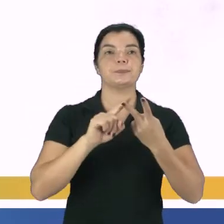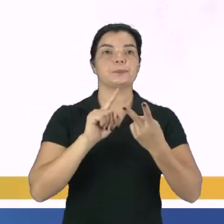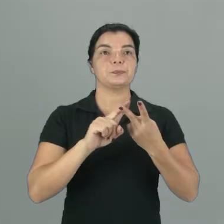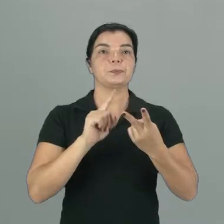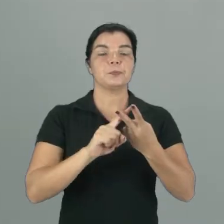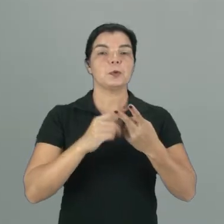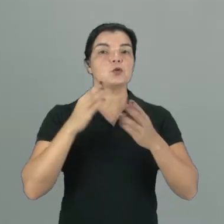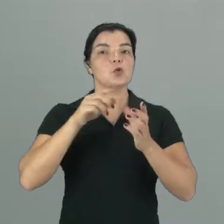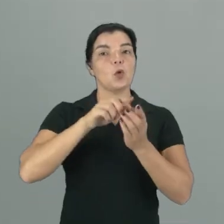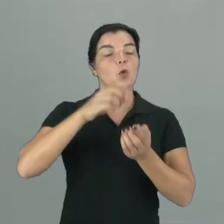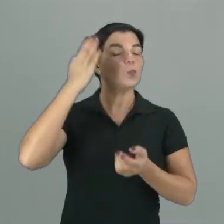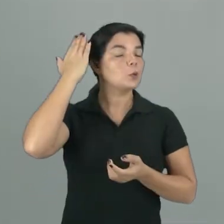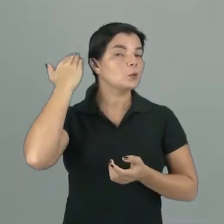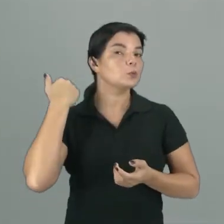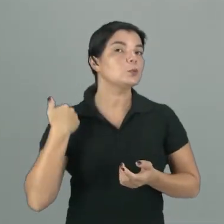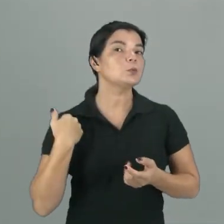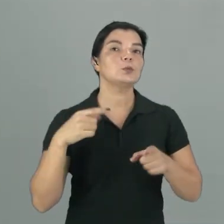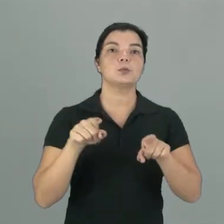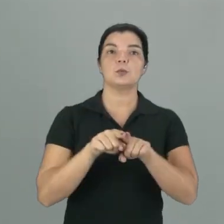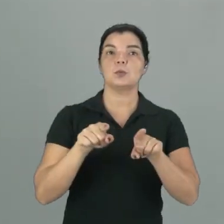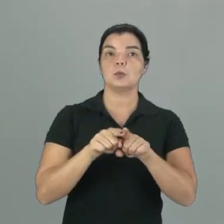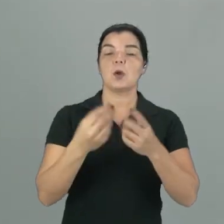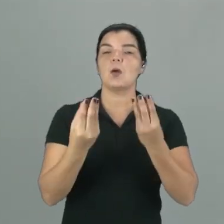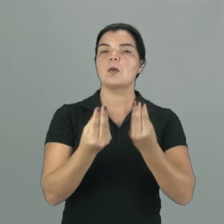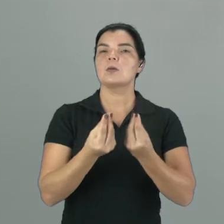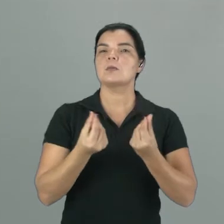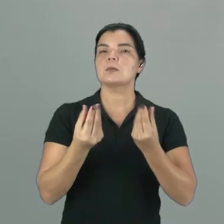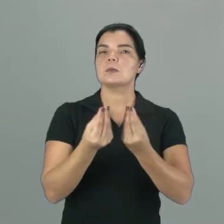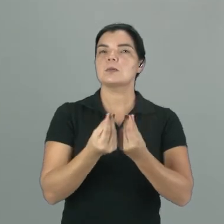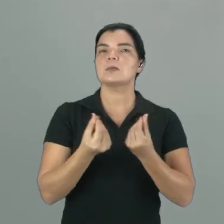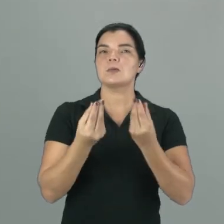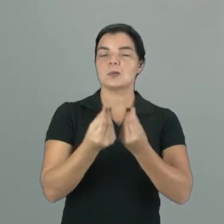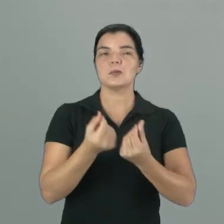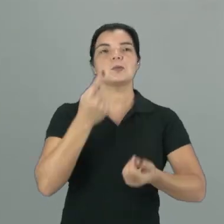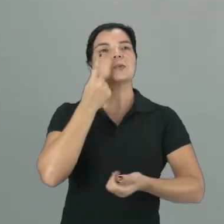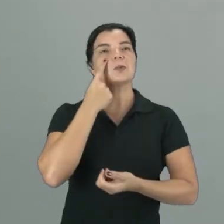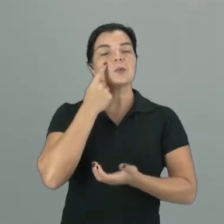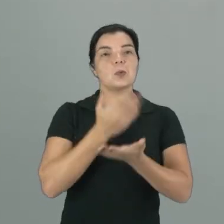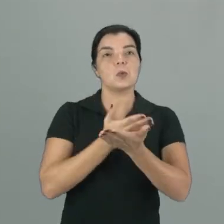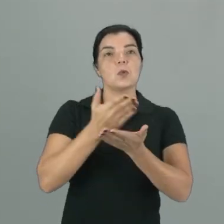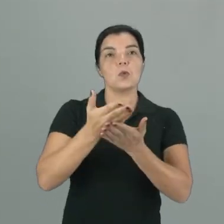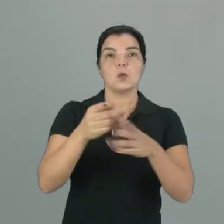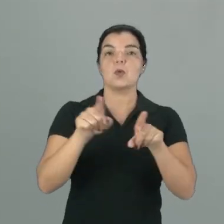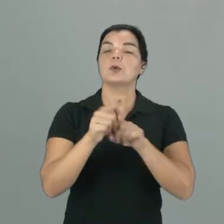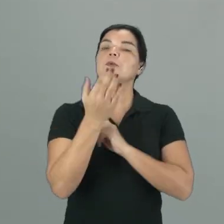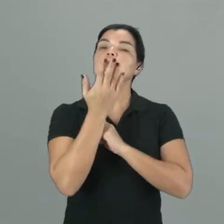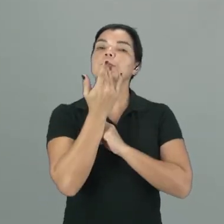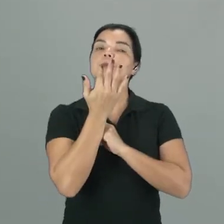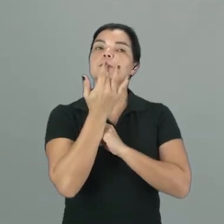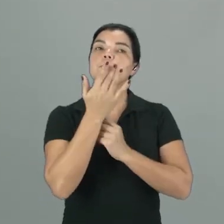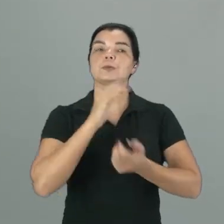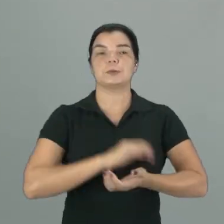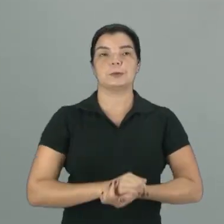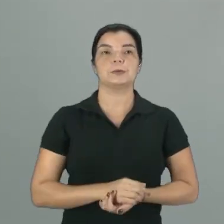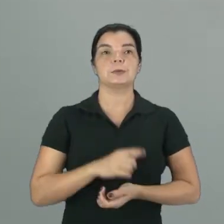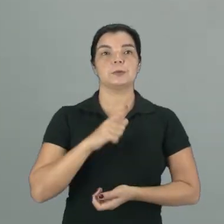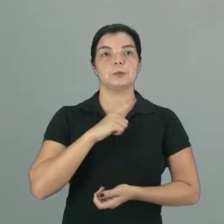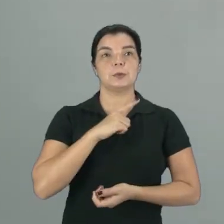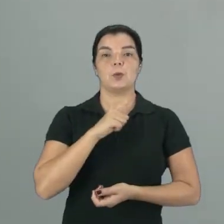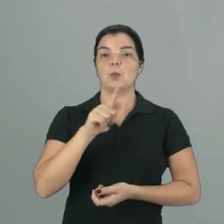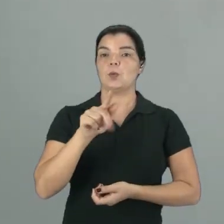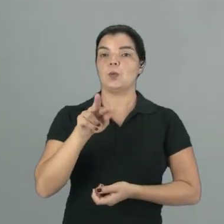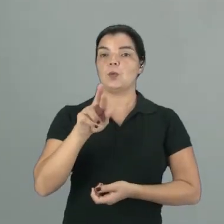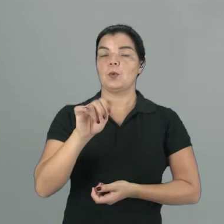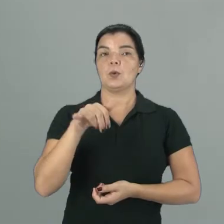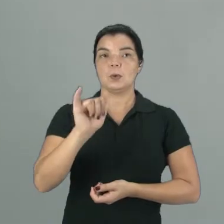sobre o comprimento ou pode falar sobre a textura do seu cabelo. Vamos iniciar falando um pouquinho sobre as cores. A gente tem aí as